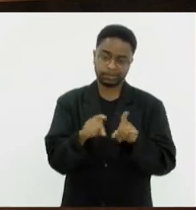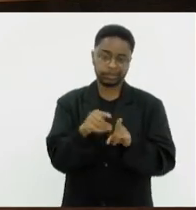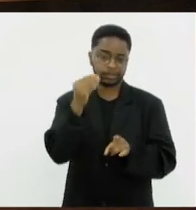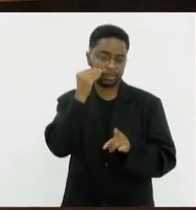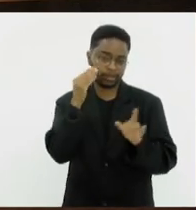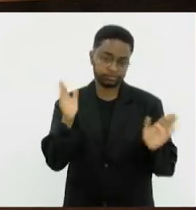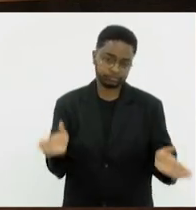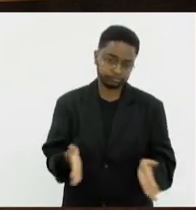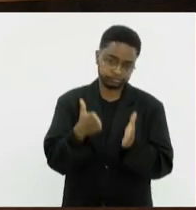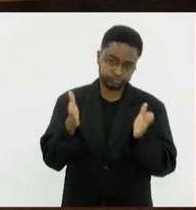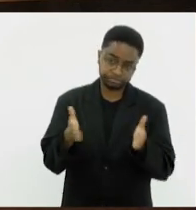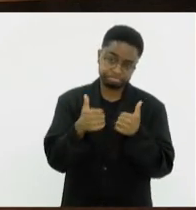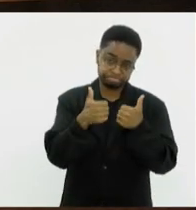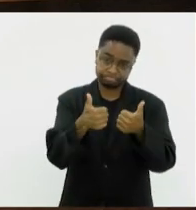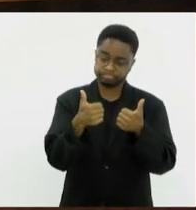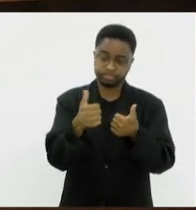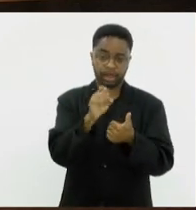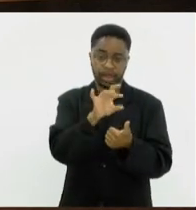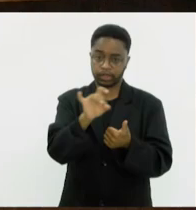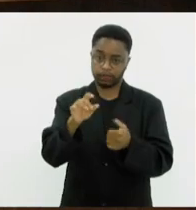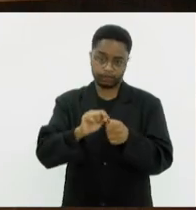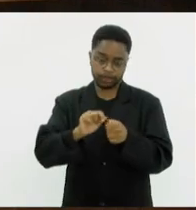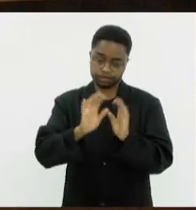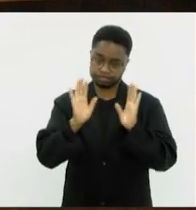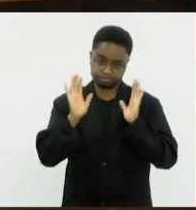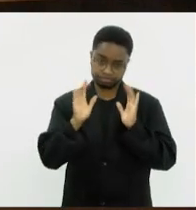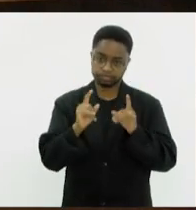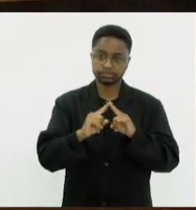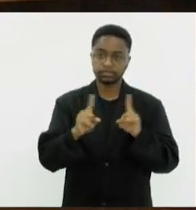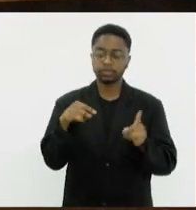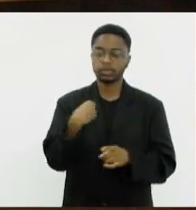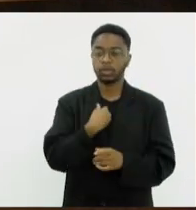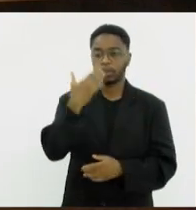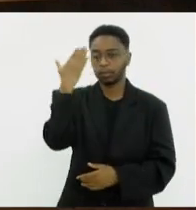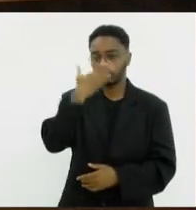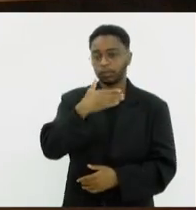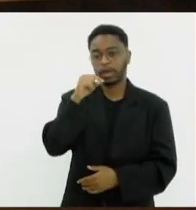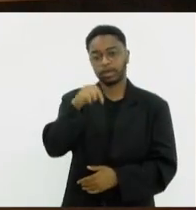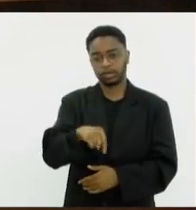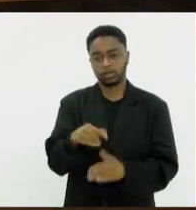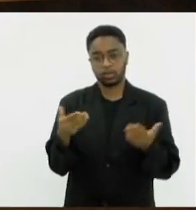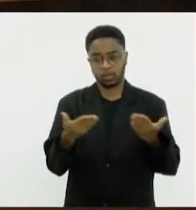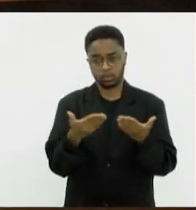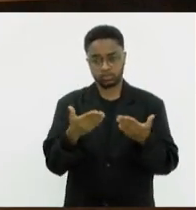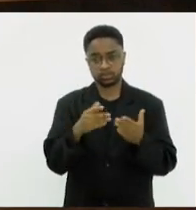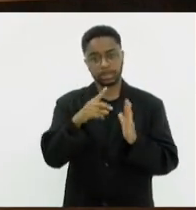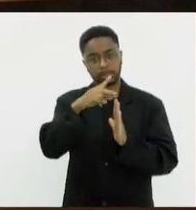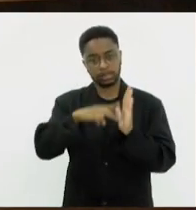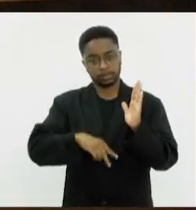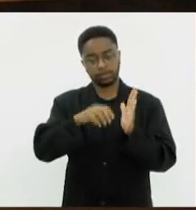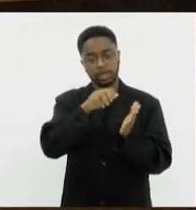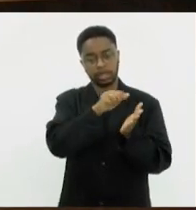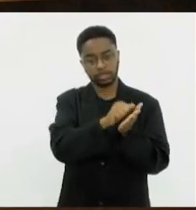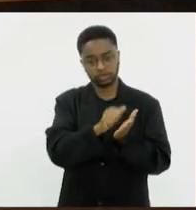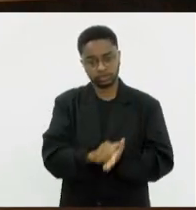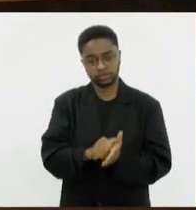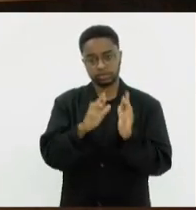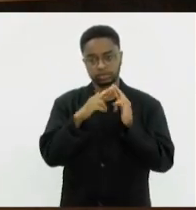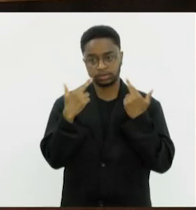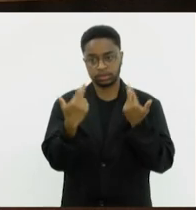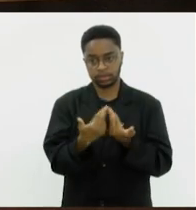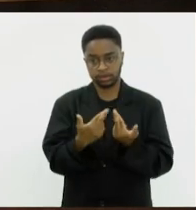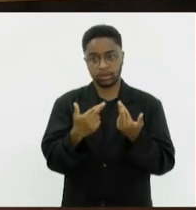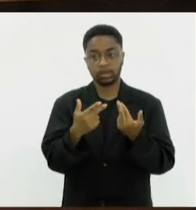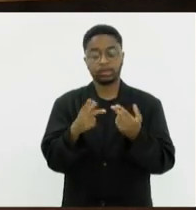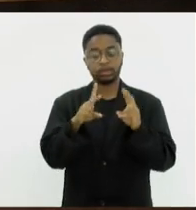promover, tá bom, cada um vai lá que faça. Mas a gente provou aqui, lendo os registros da reunião, que toda essa